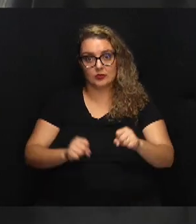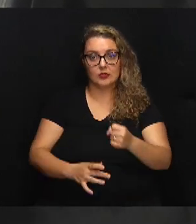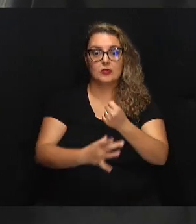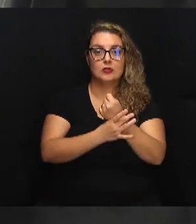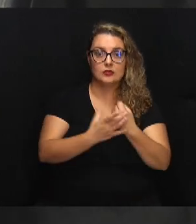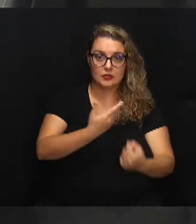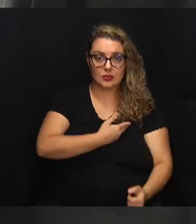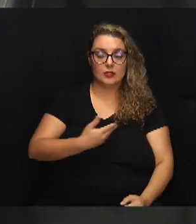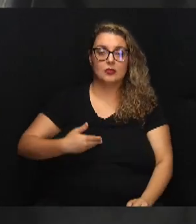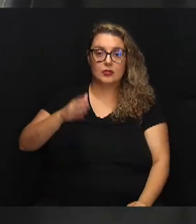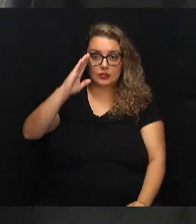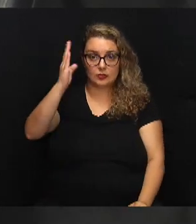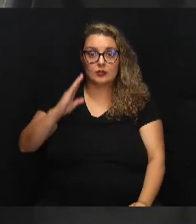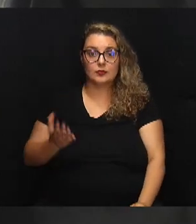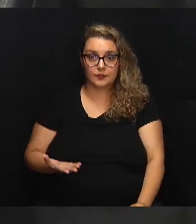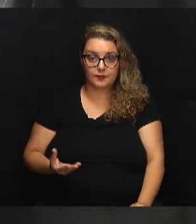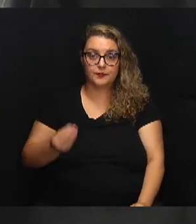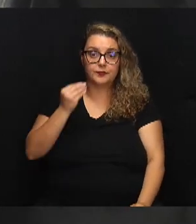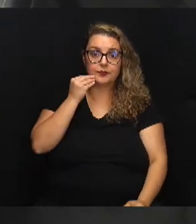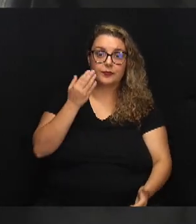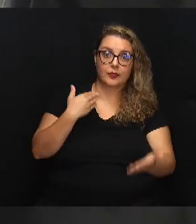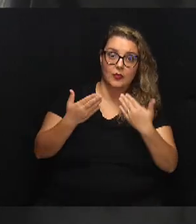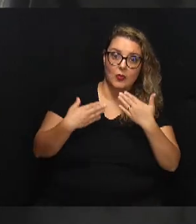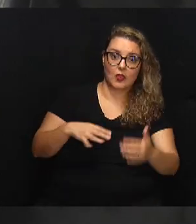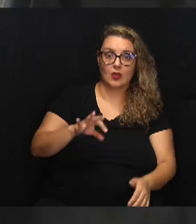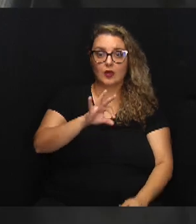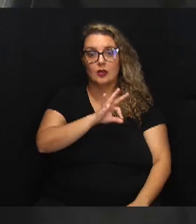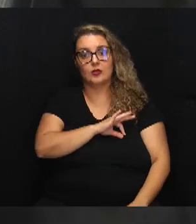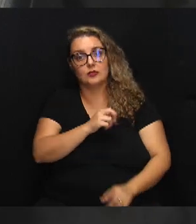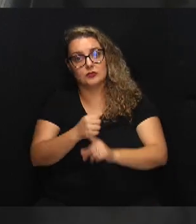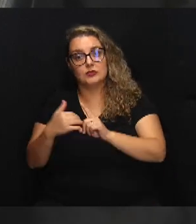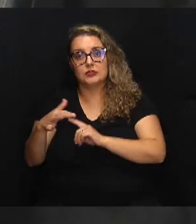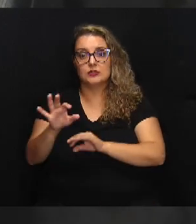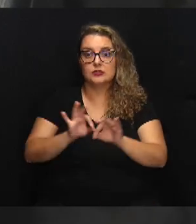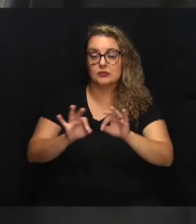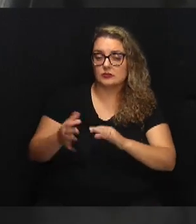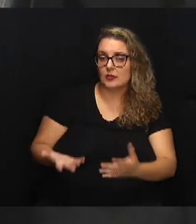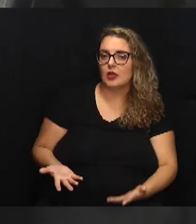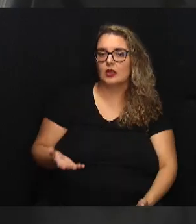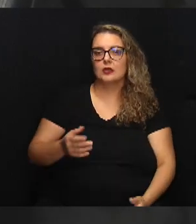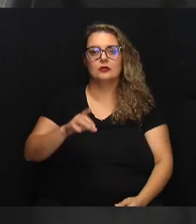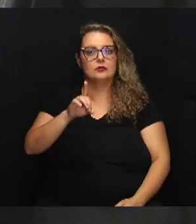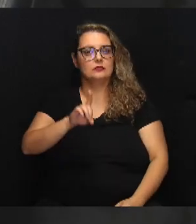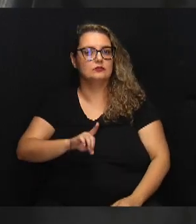no Brasil. Sim. Né? Tentar dialogar com polícias, com sociedade civil, direitos humanos,